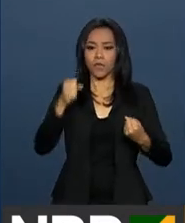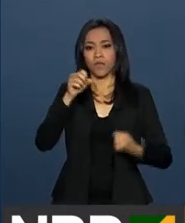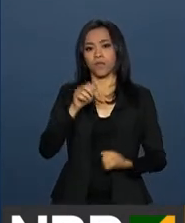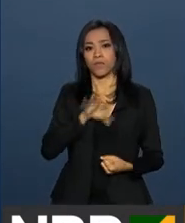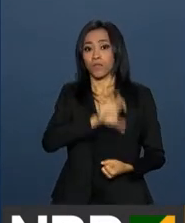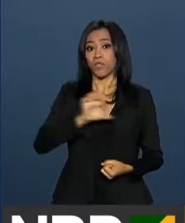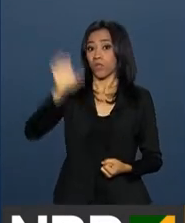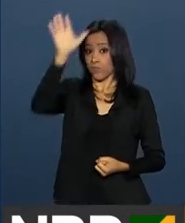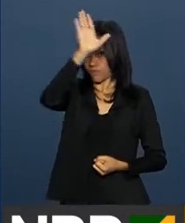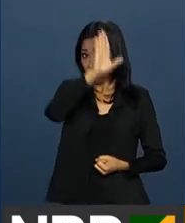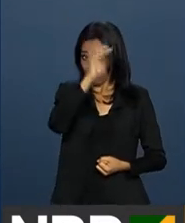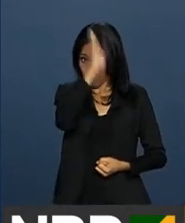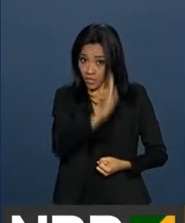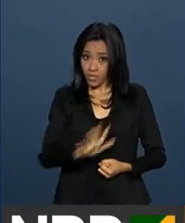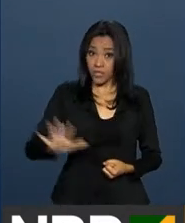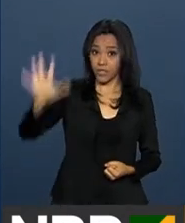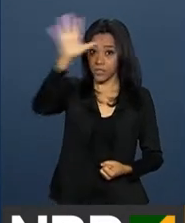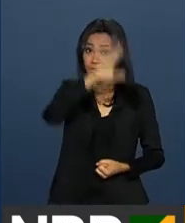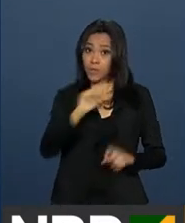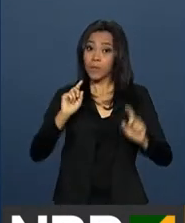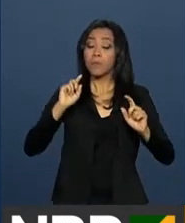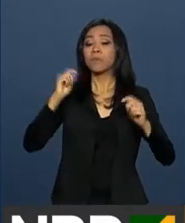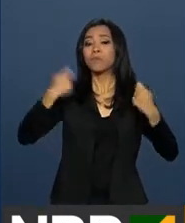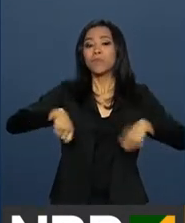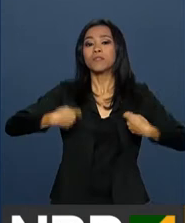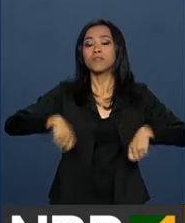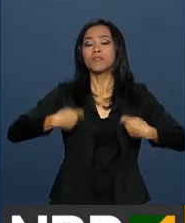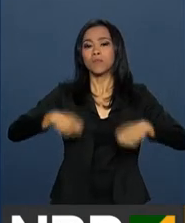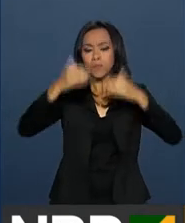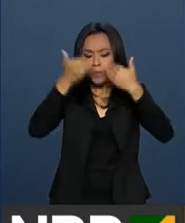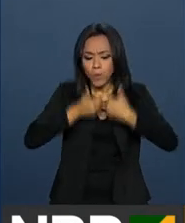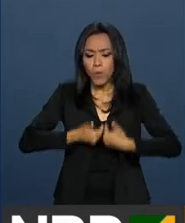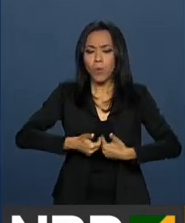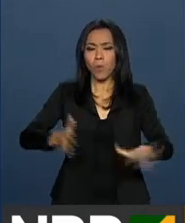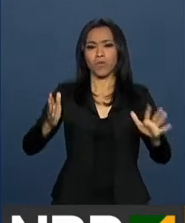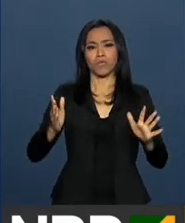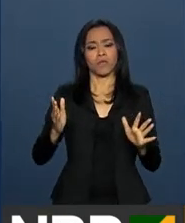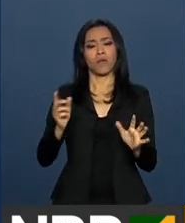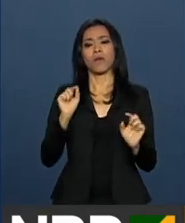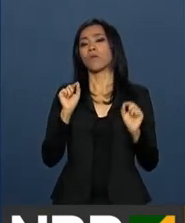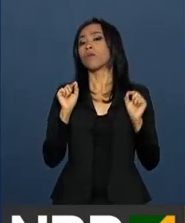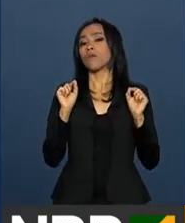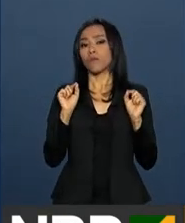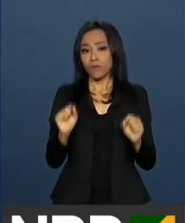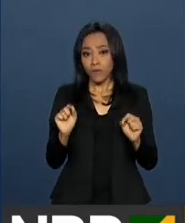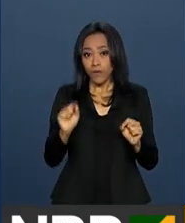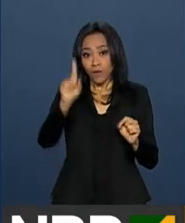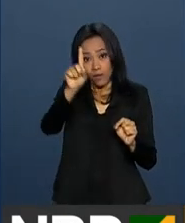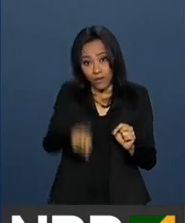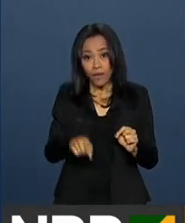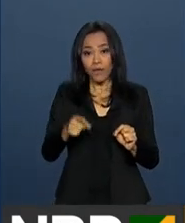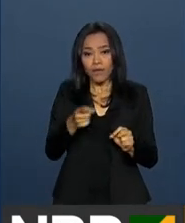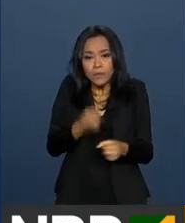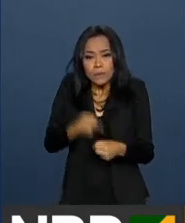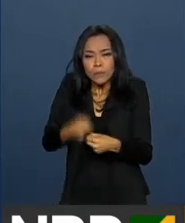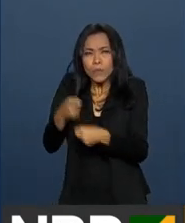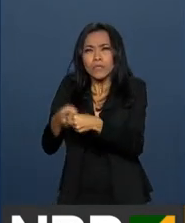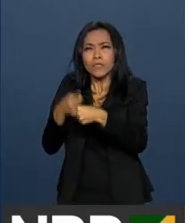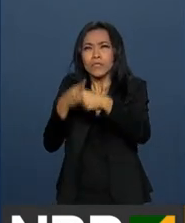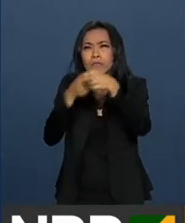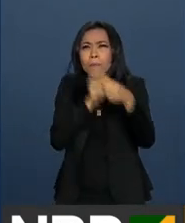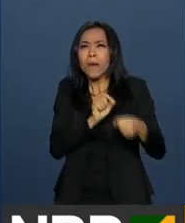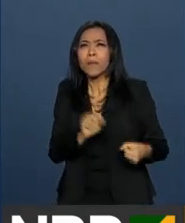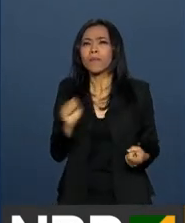temos que partir do seu ponto inaugural, do seu ponto inicial, que é precisamente o município brasileiro. E